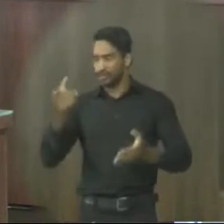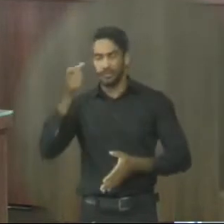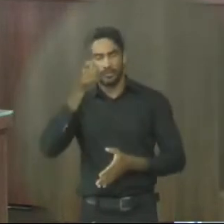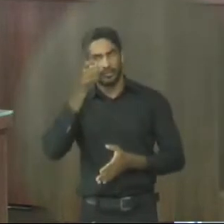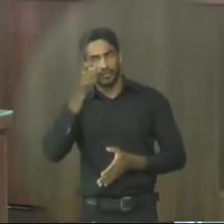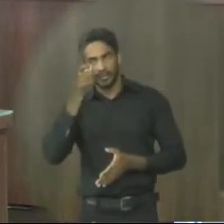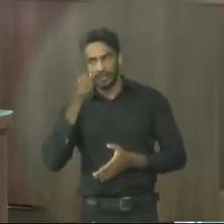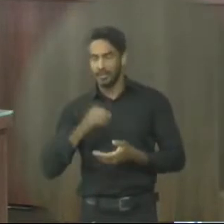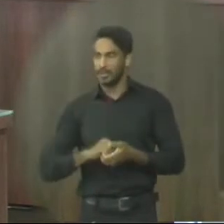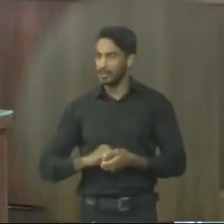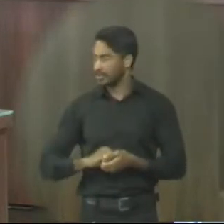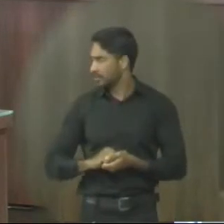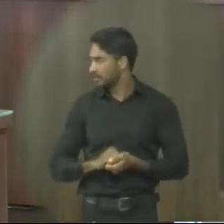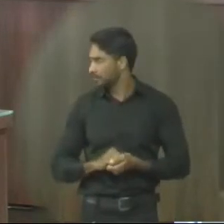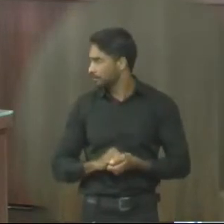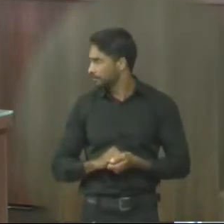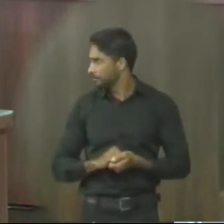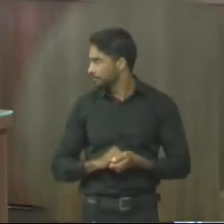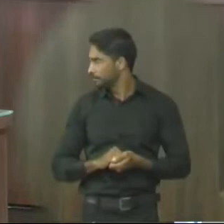assistem.